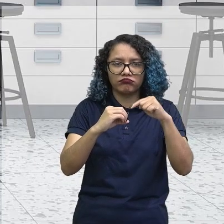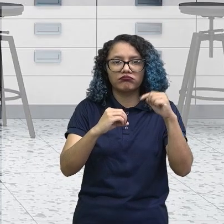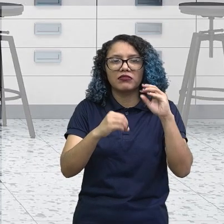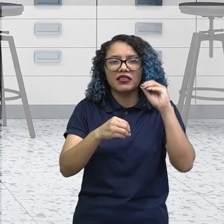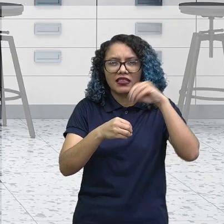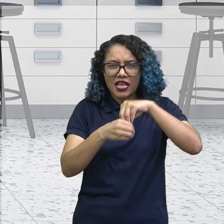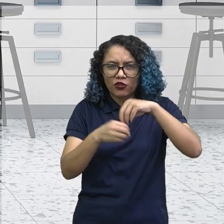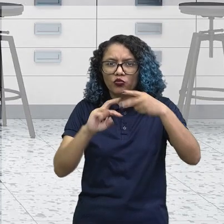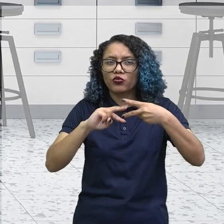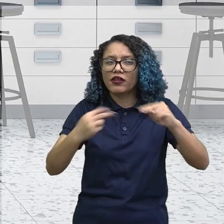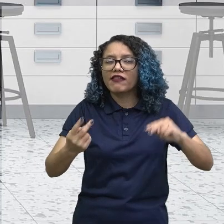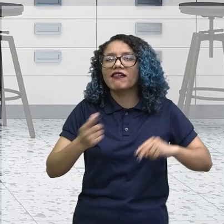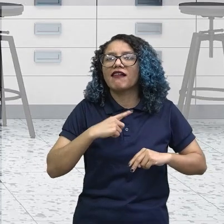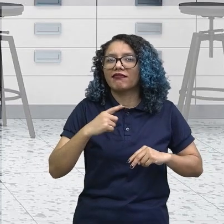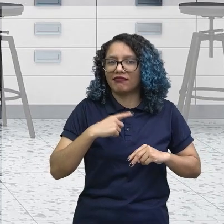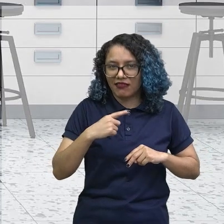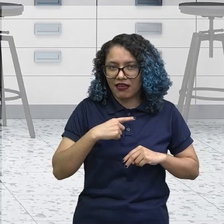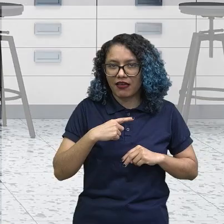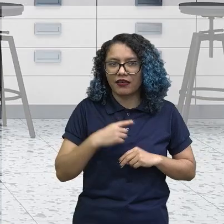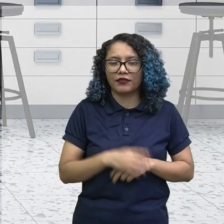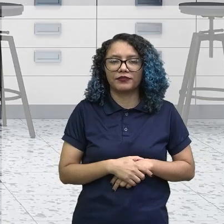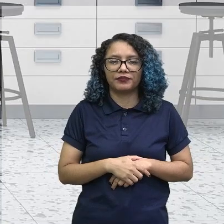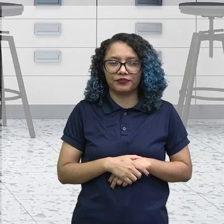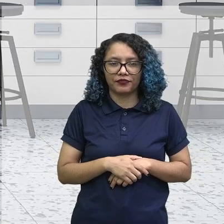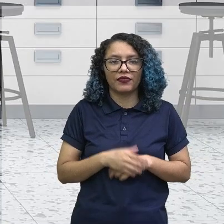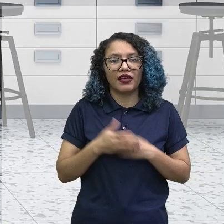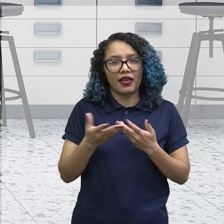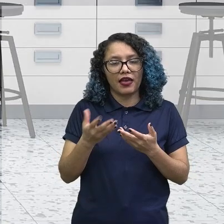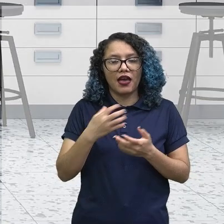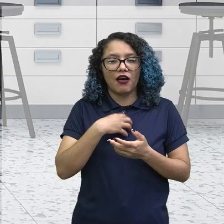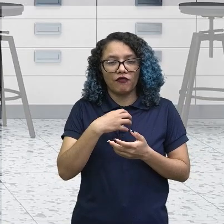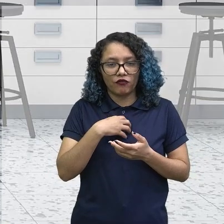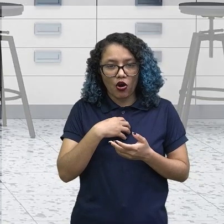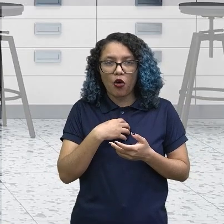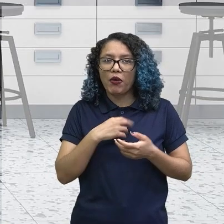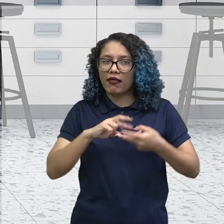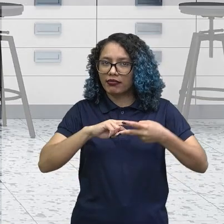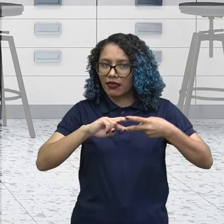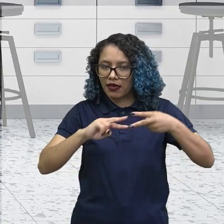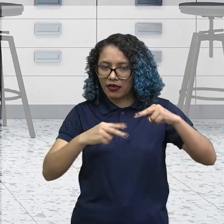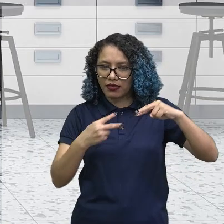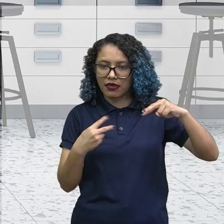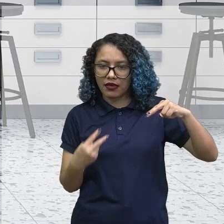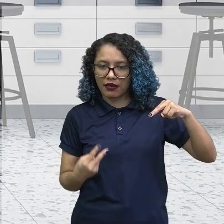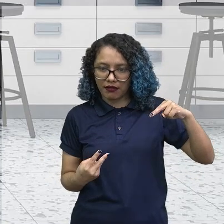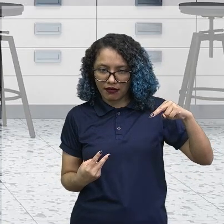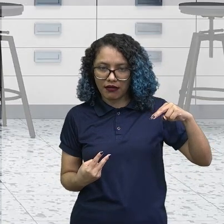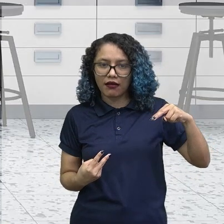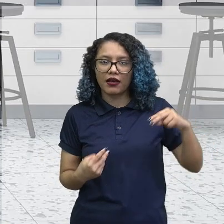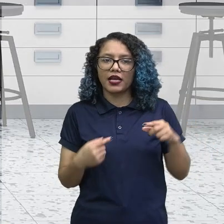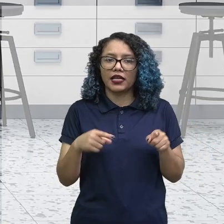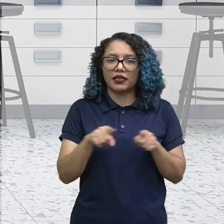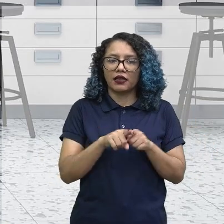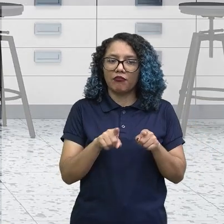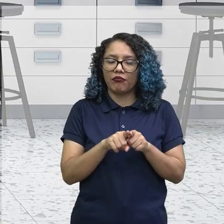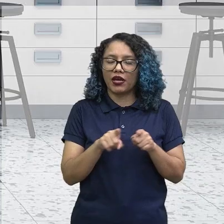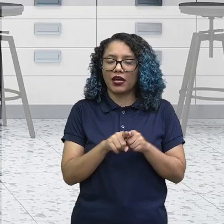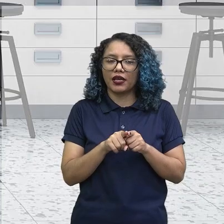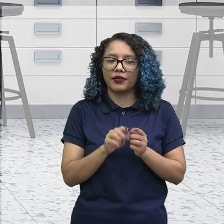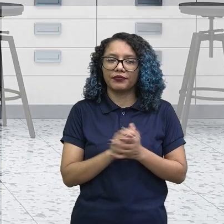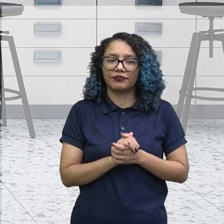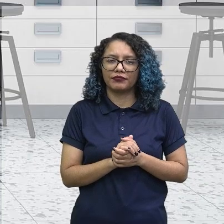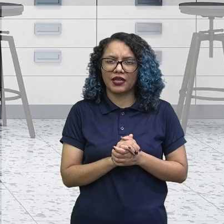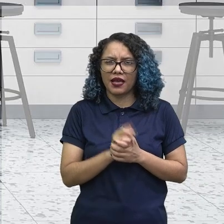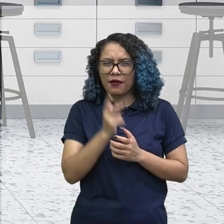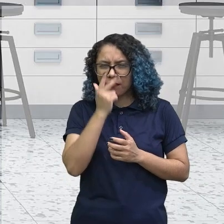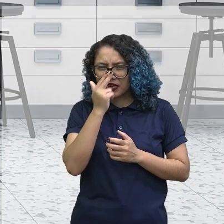que é o DNA, né? Então, o DNA, ele tem esse formato helicoidal, ele tem essa como se